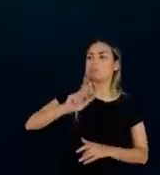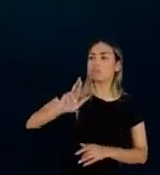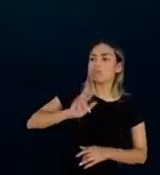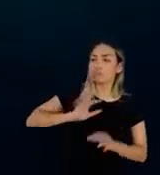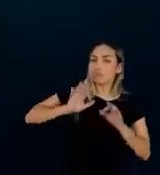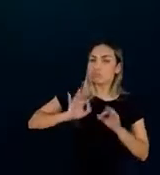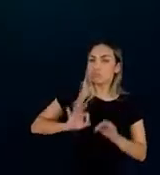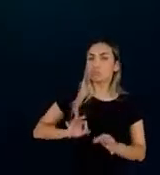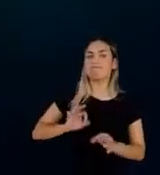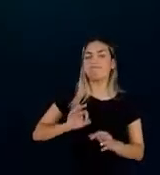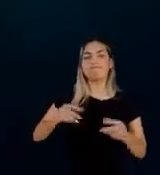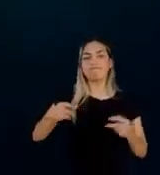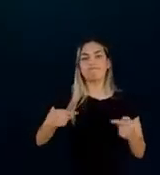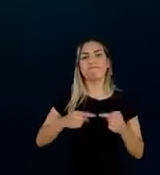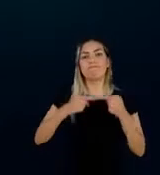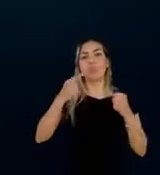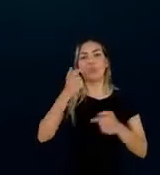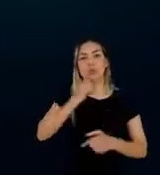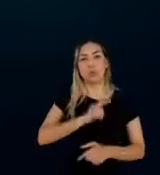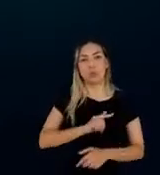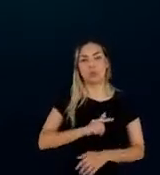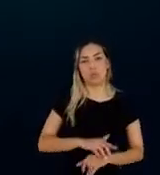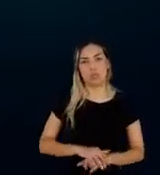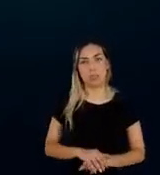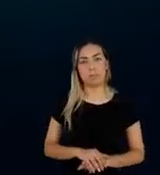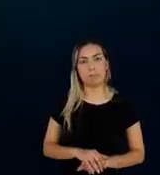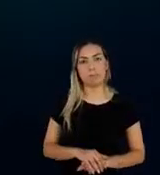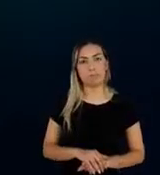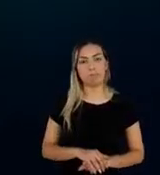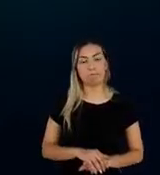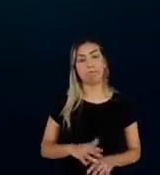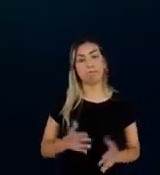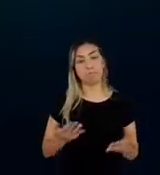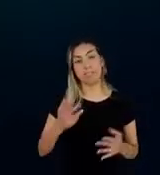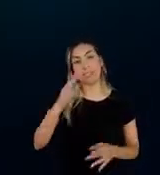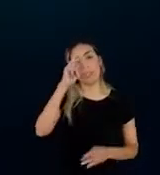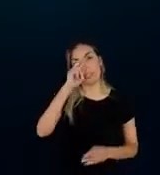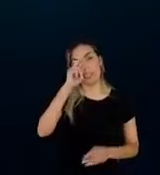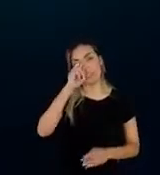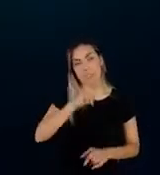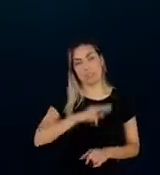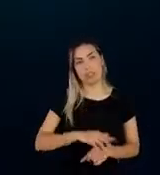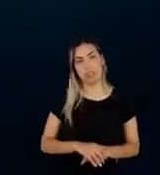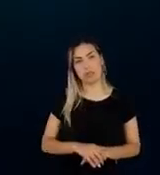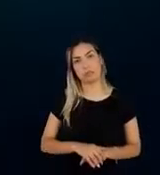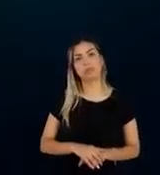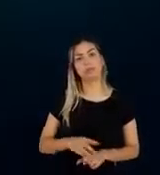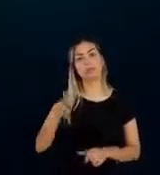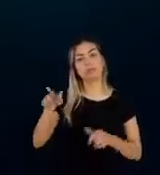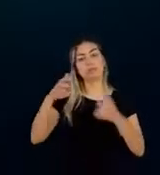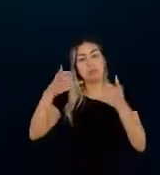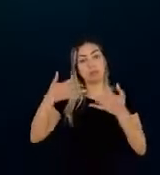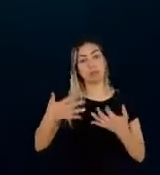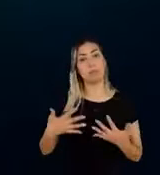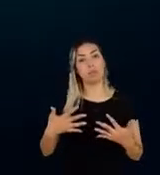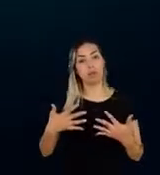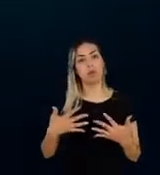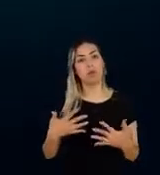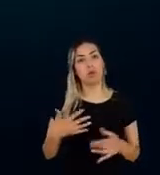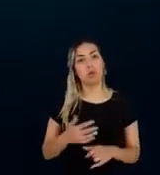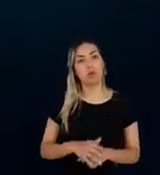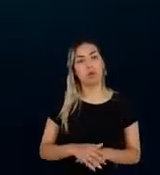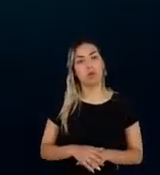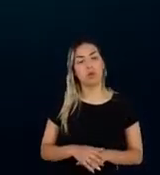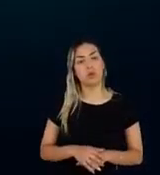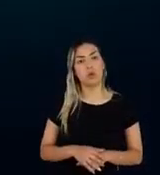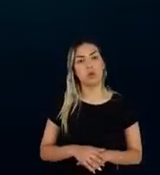desejamos desse normativo, né? Lembrando, como a Elisa já mencionou, que o